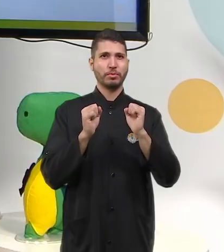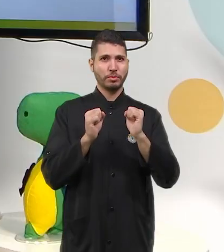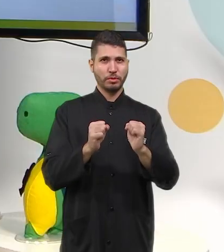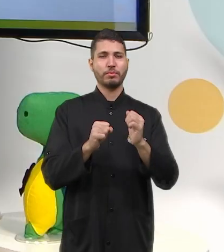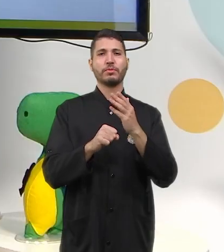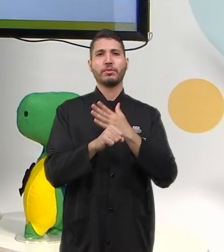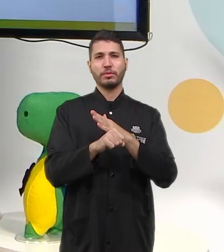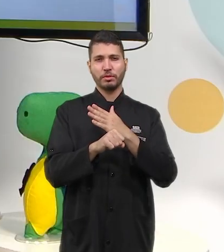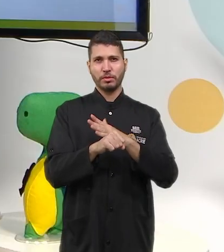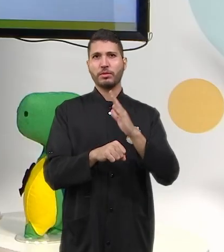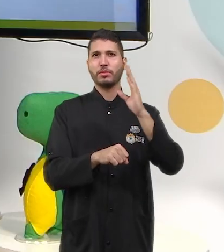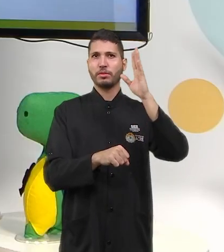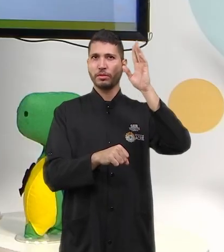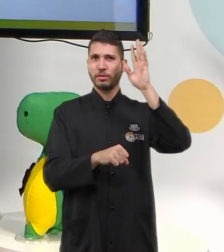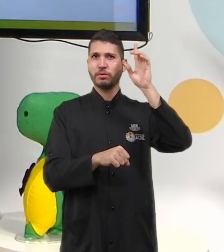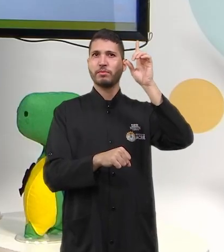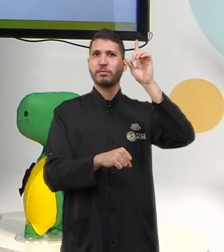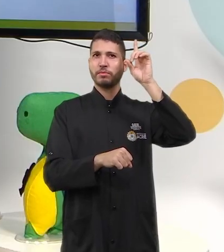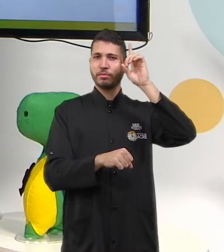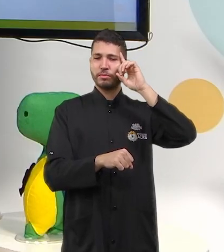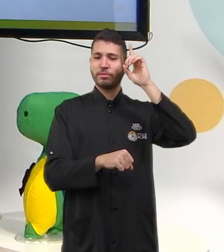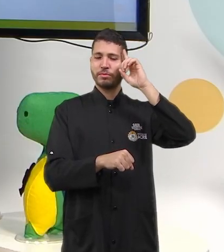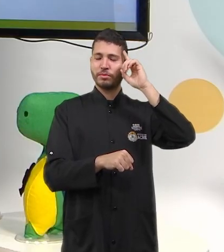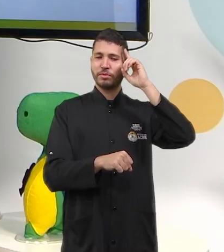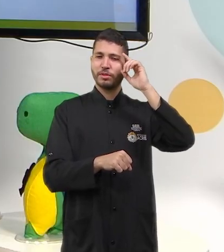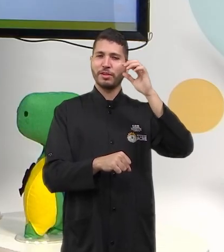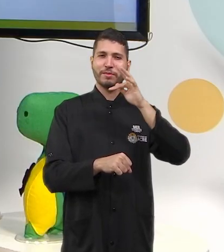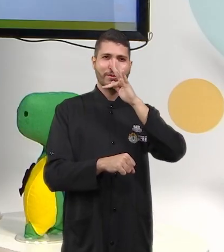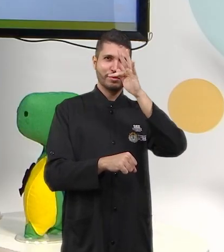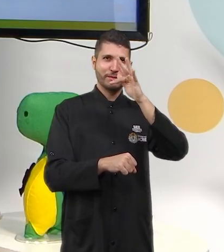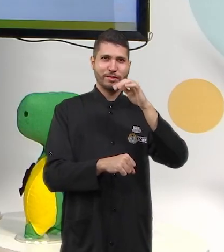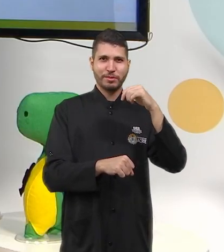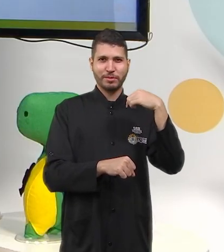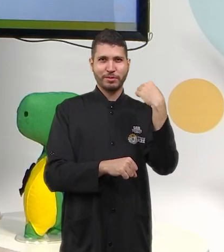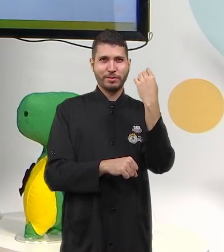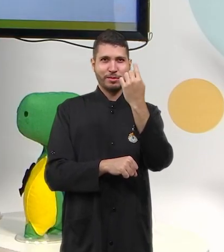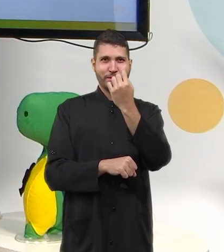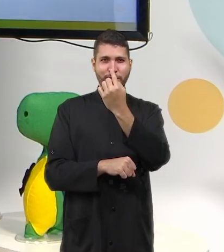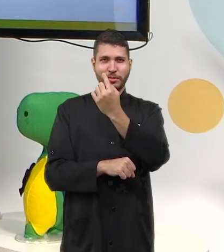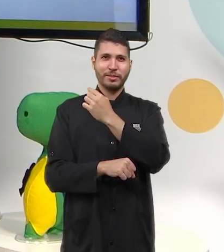para se tornar incrível. Beleza? Espero que você tenha compreendido e